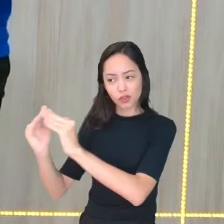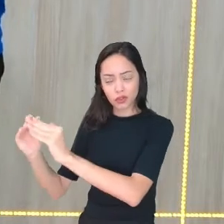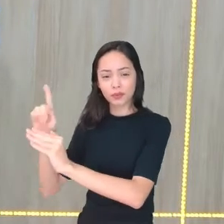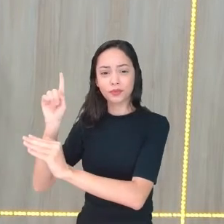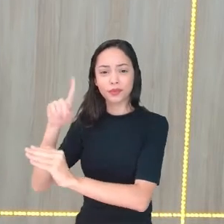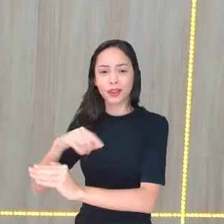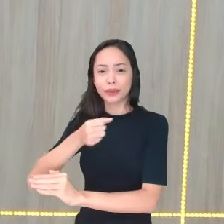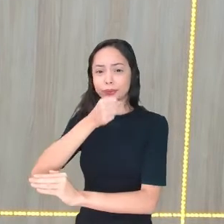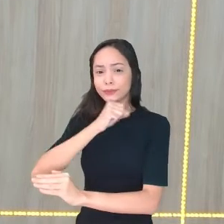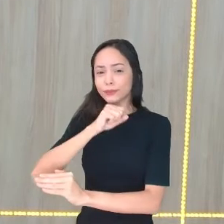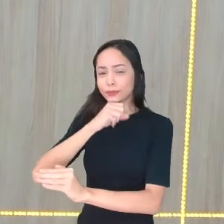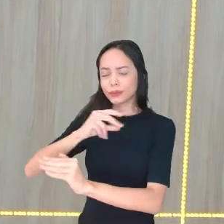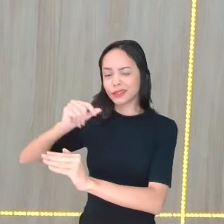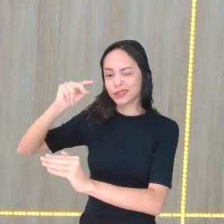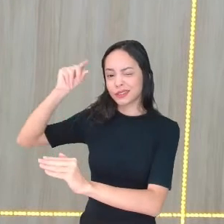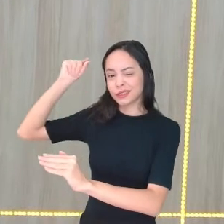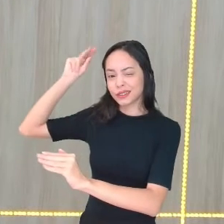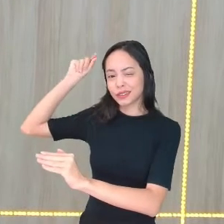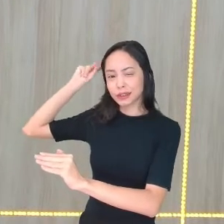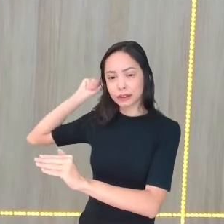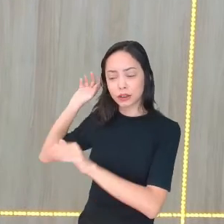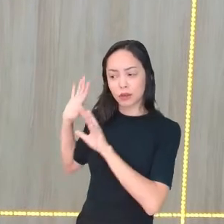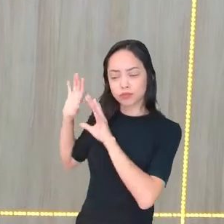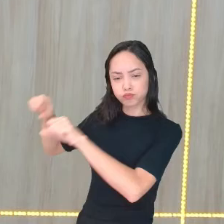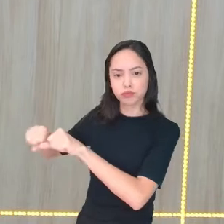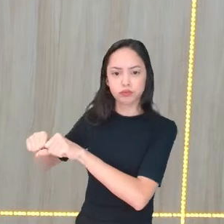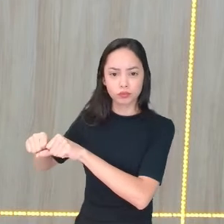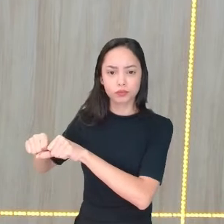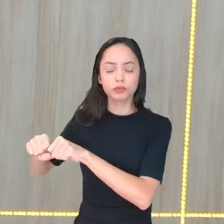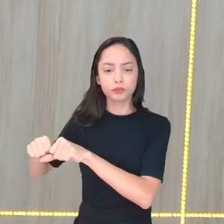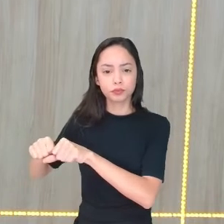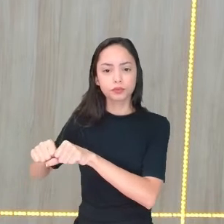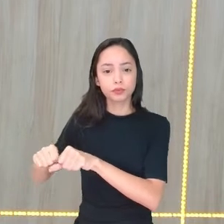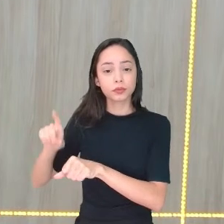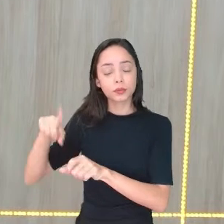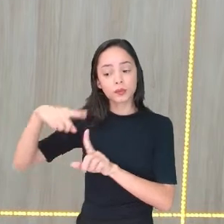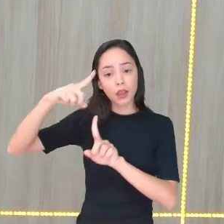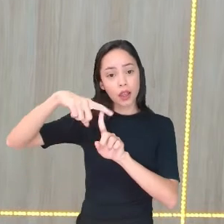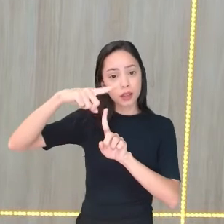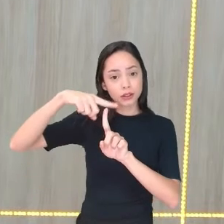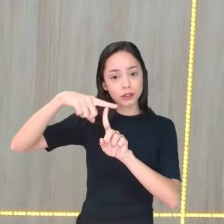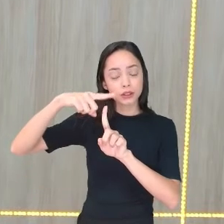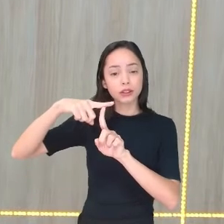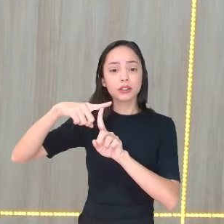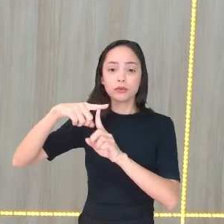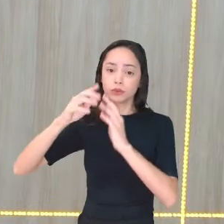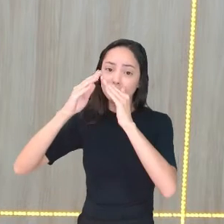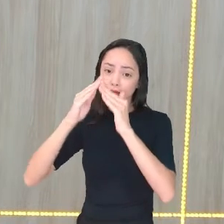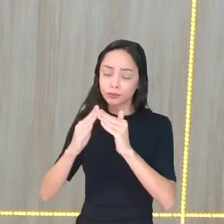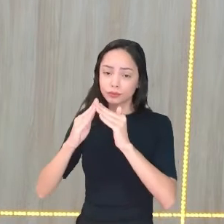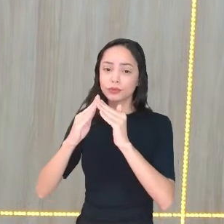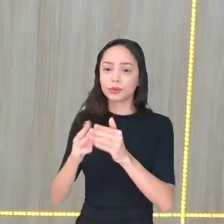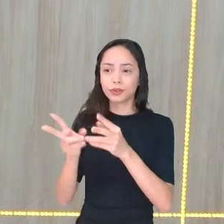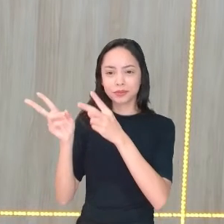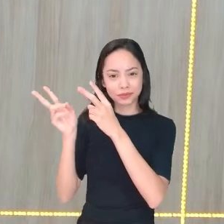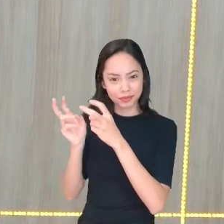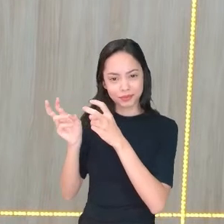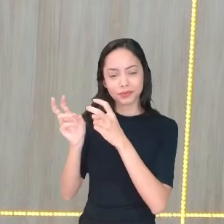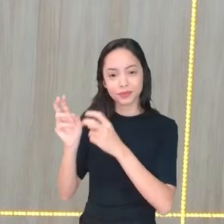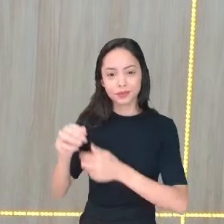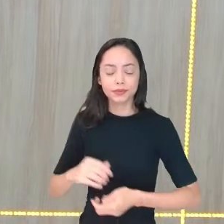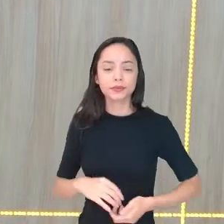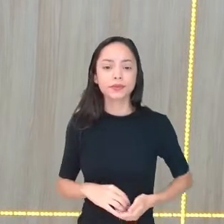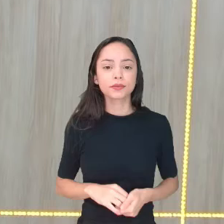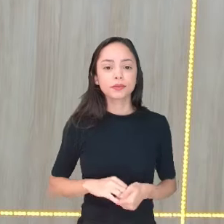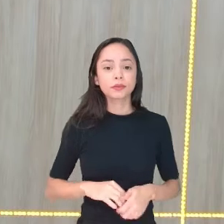desde a época da colônia. Esse tipo de moradia, eram os mocambos antigamente. Percebe?